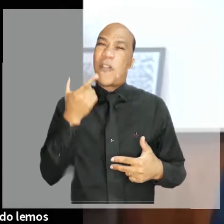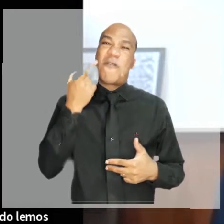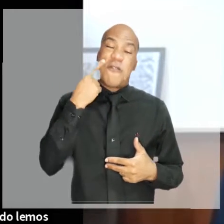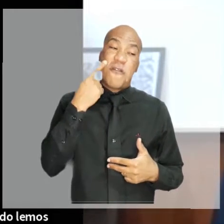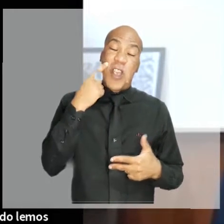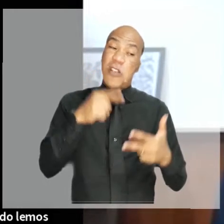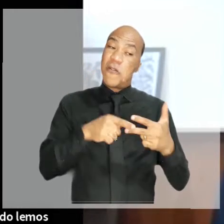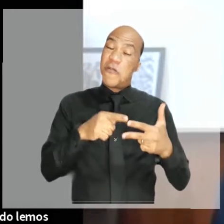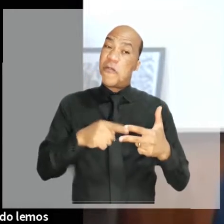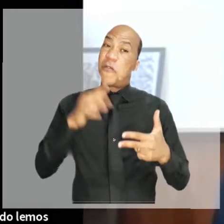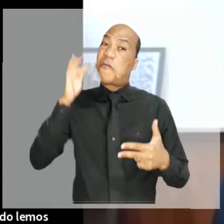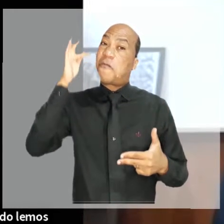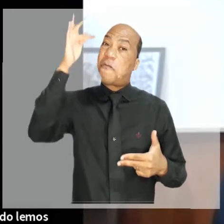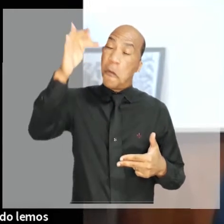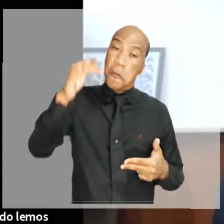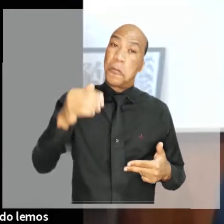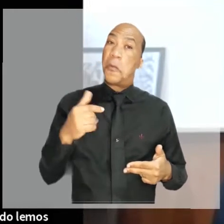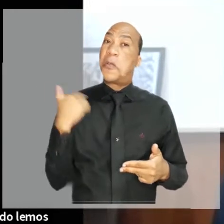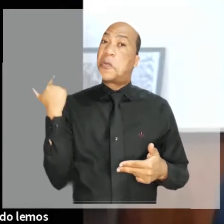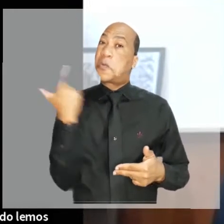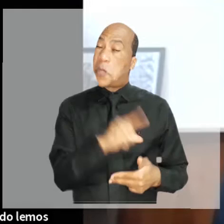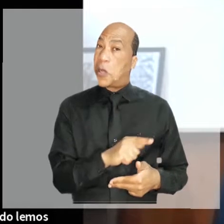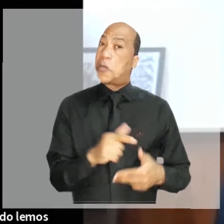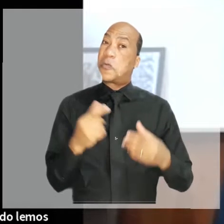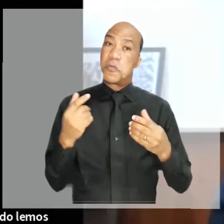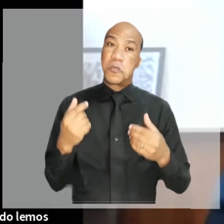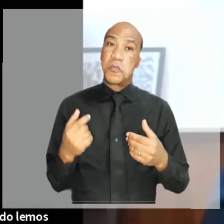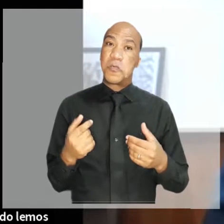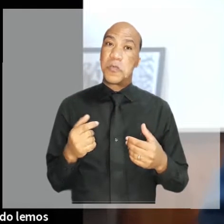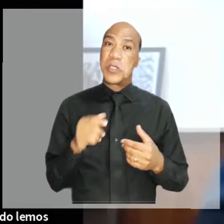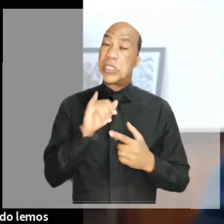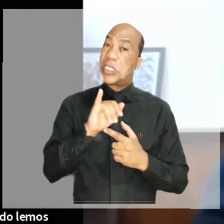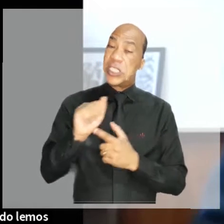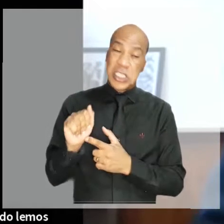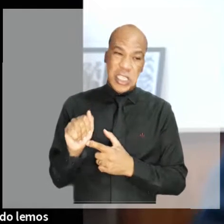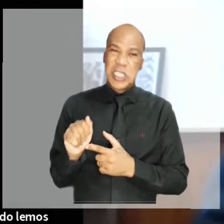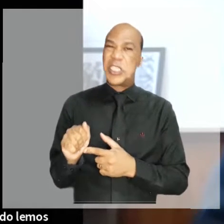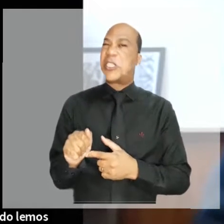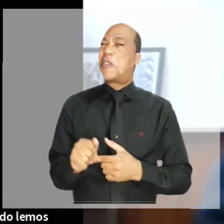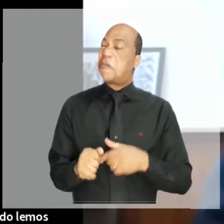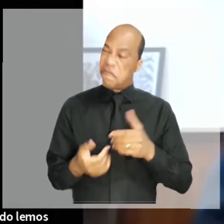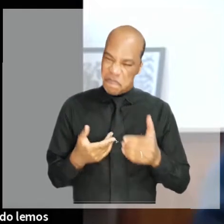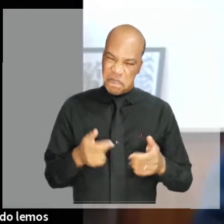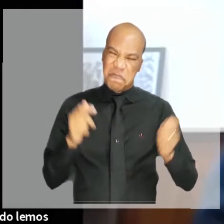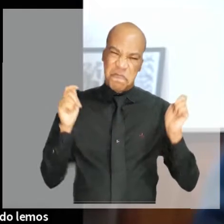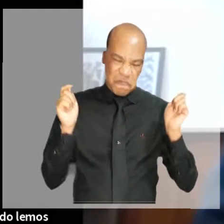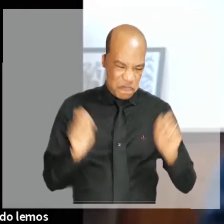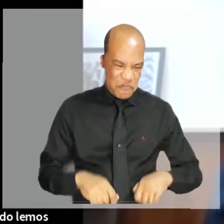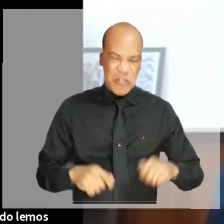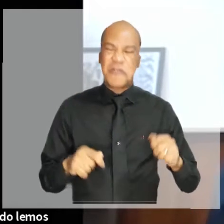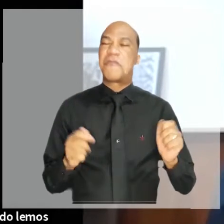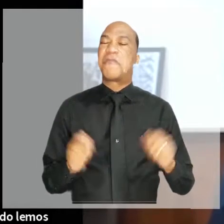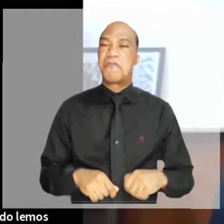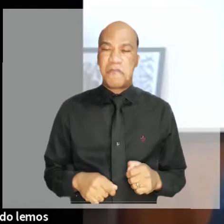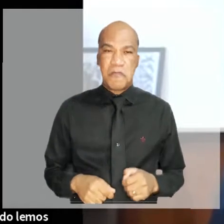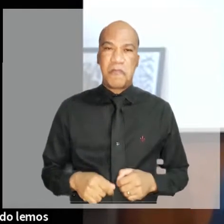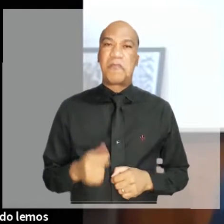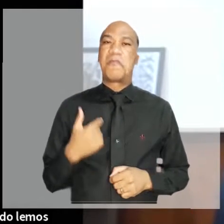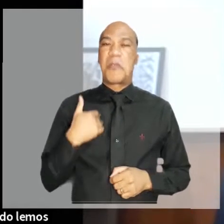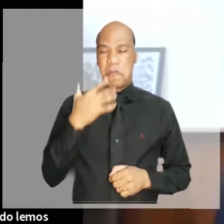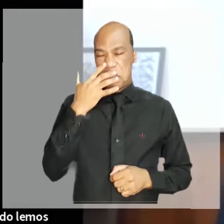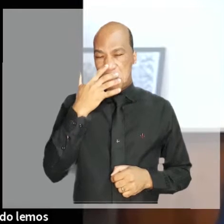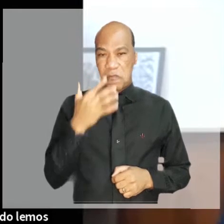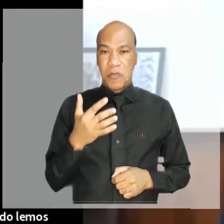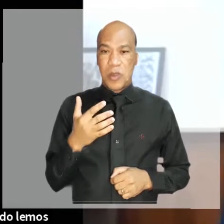um modelo de implementação de AI, que eu acho que é é impressionante. E outra coisa que o